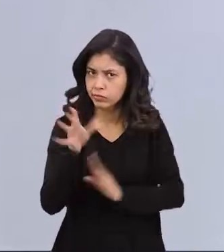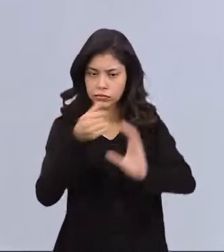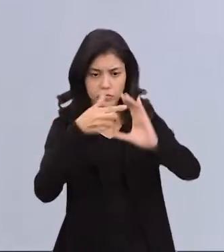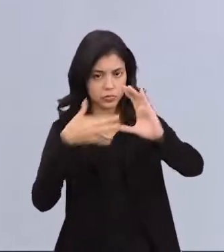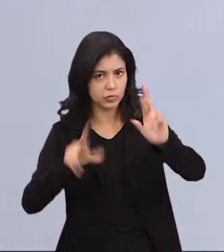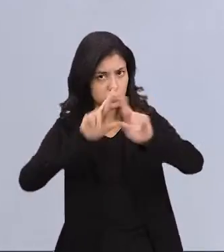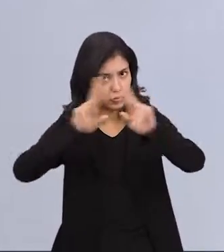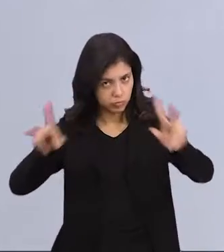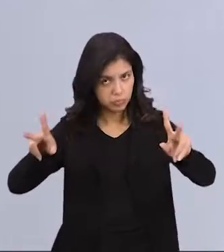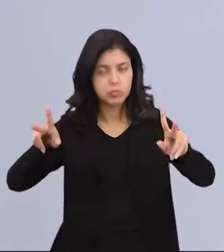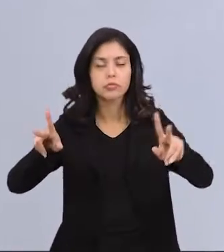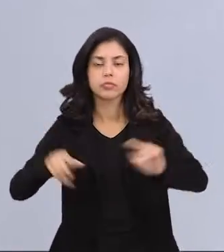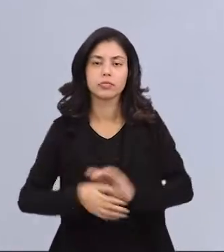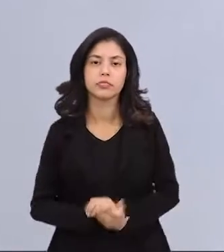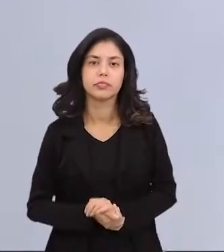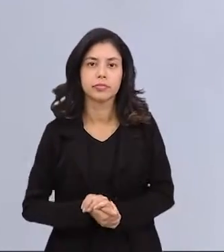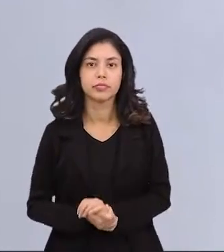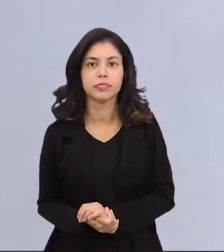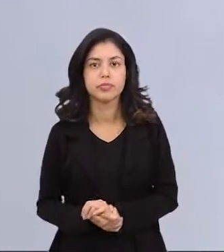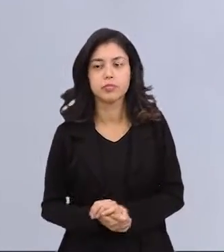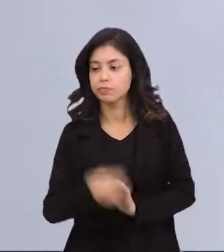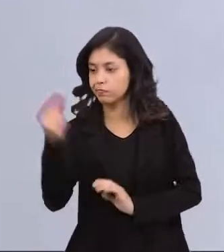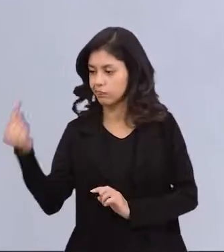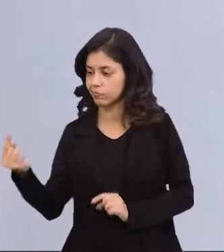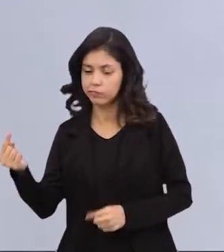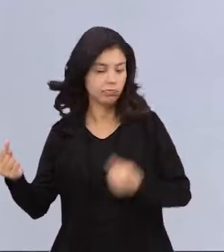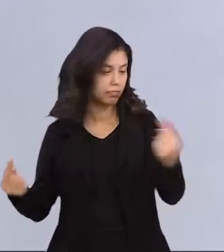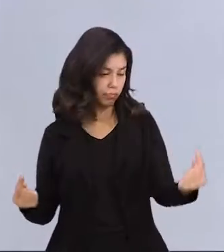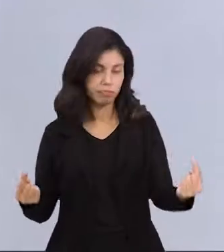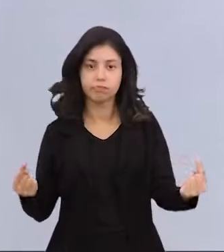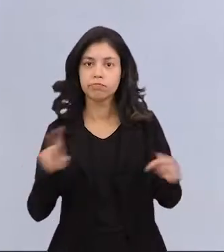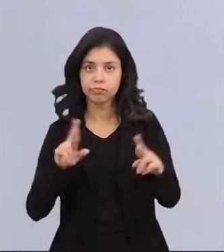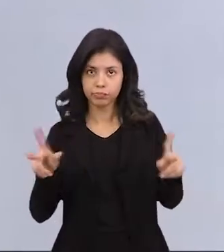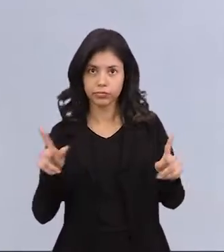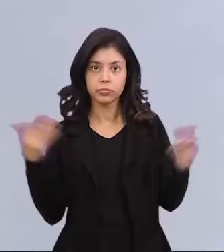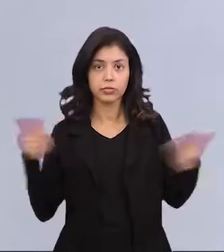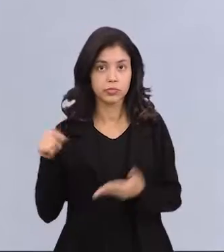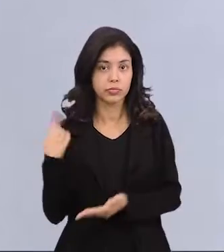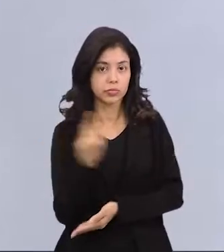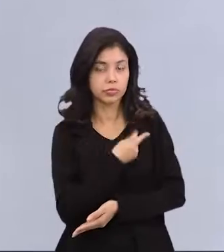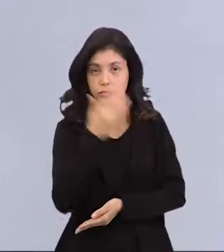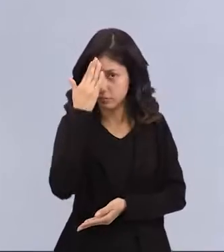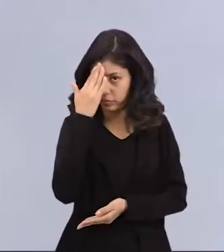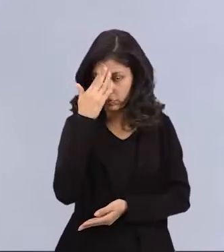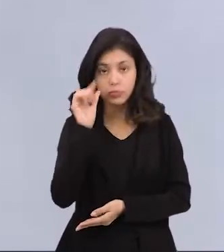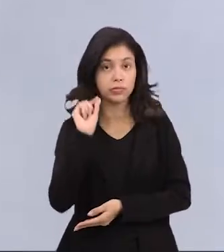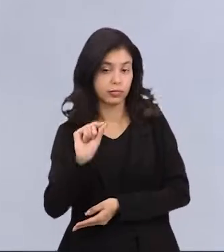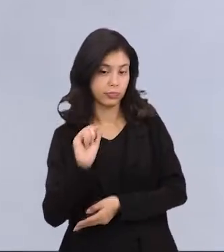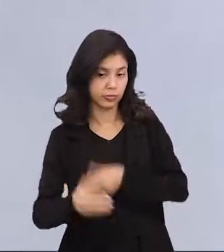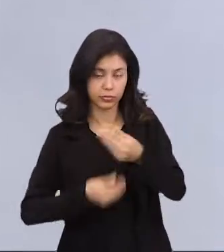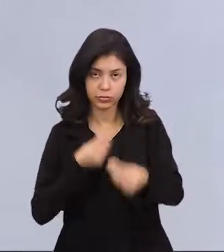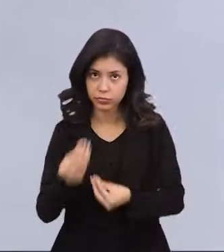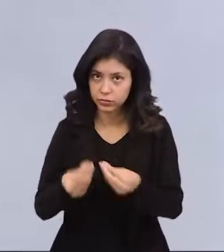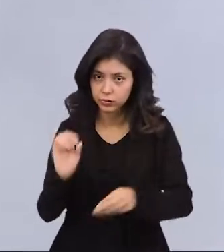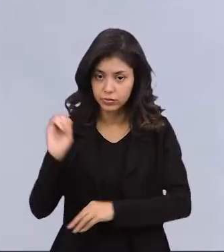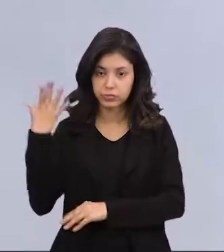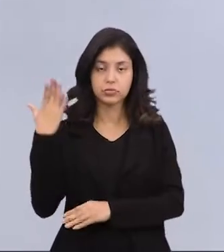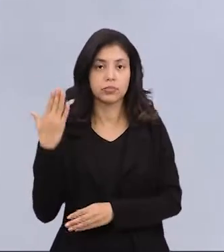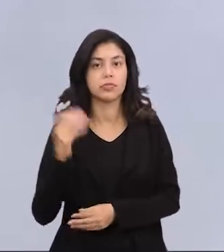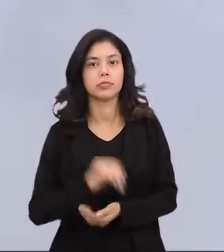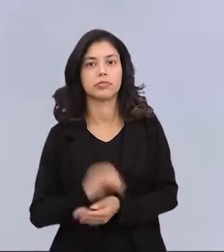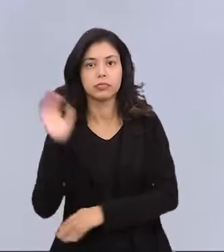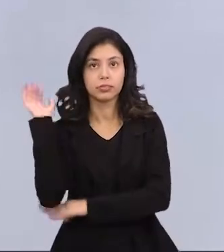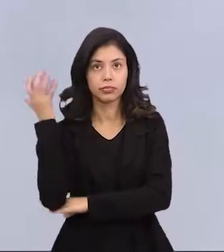a diferenciação de uma espécie em outra. E hoje nós vamos entender como é que isso acontece na